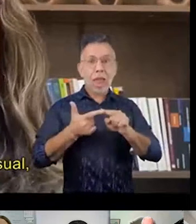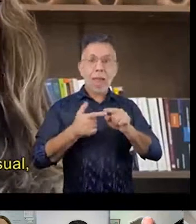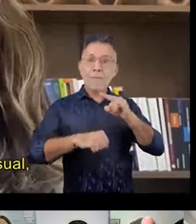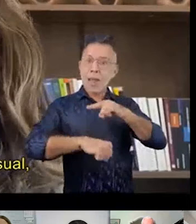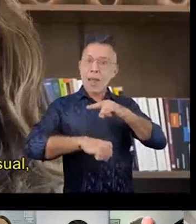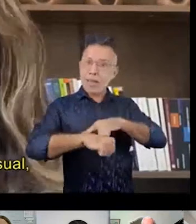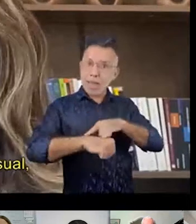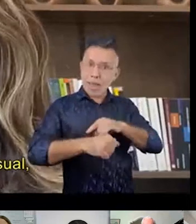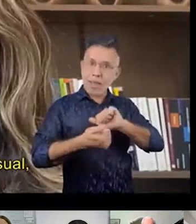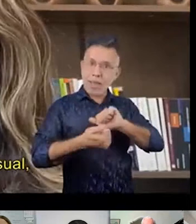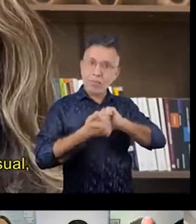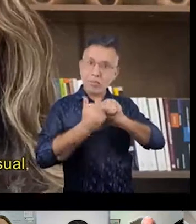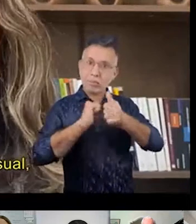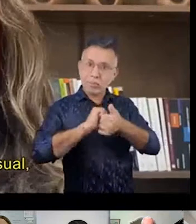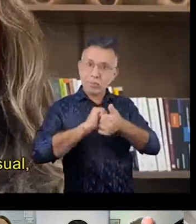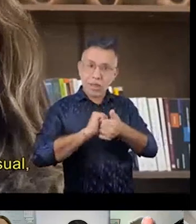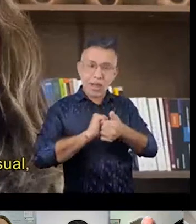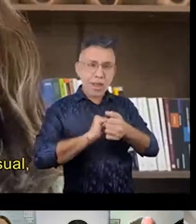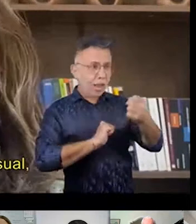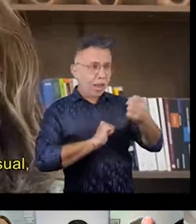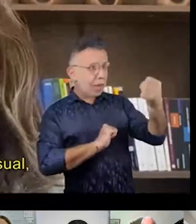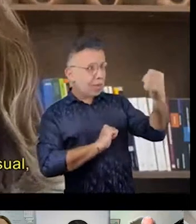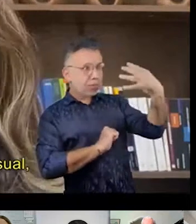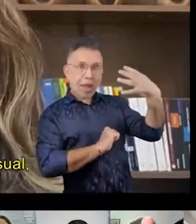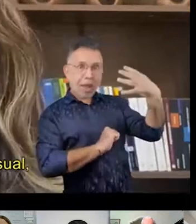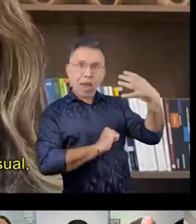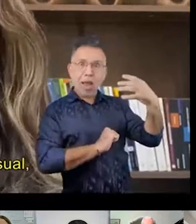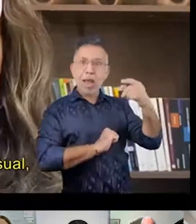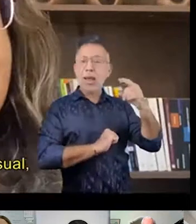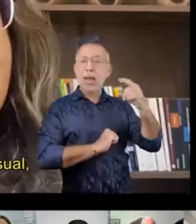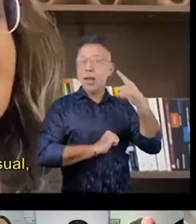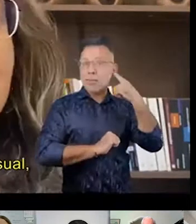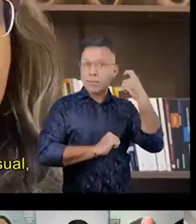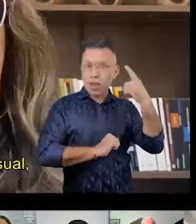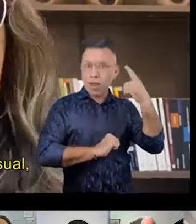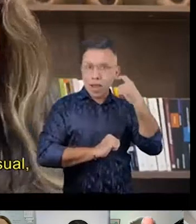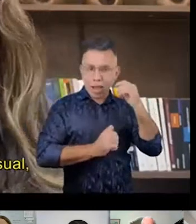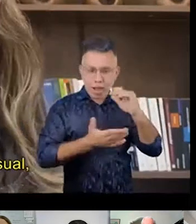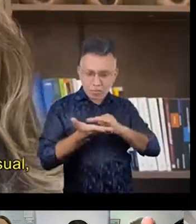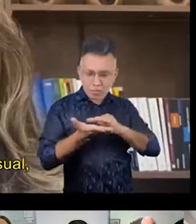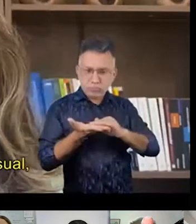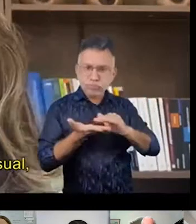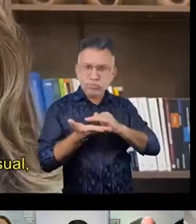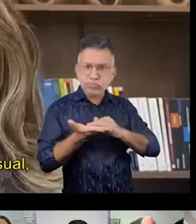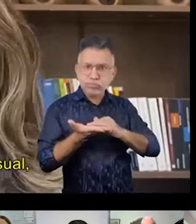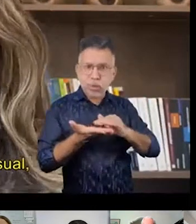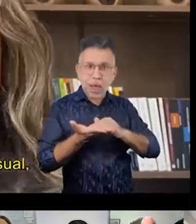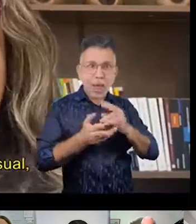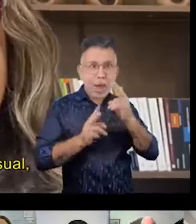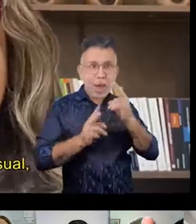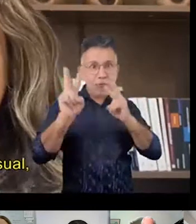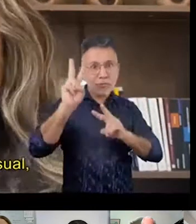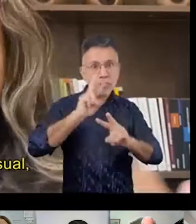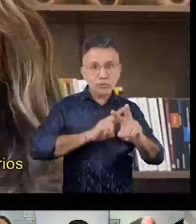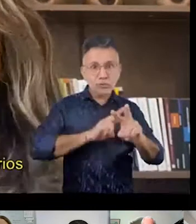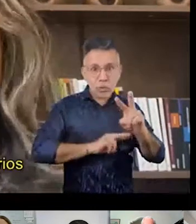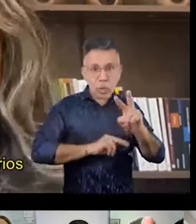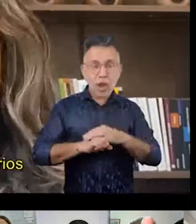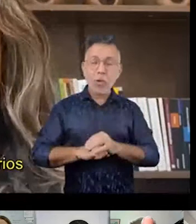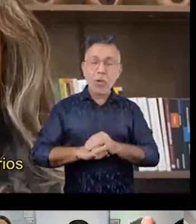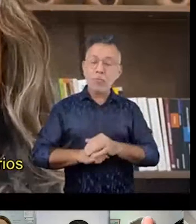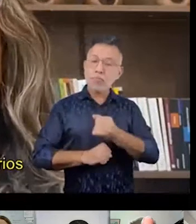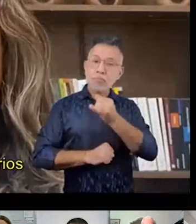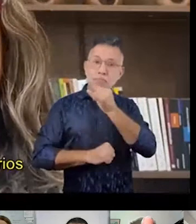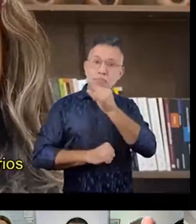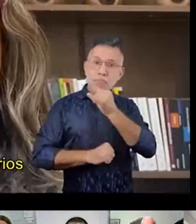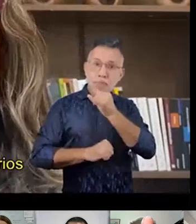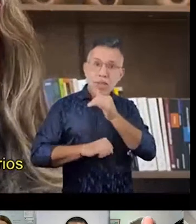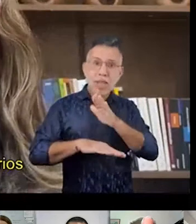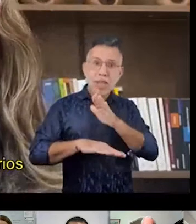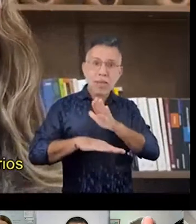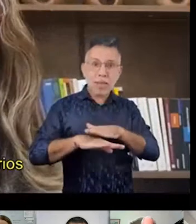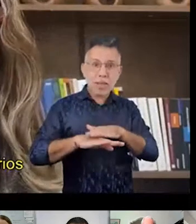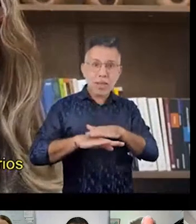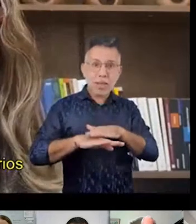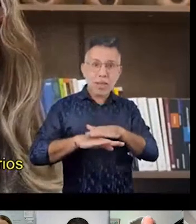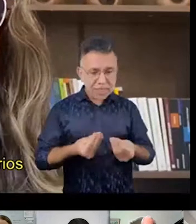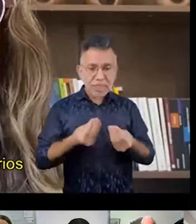acessíveis, banheiros adequados, sinalização tátil, sonora e visual, por